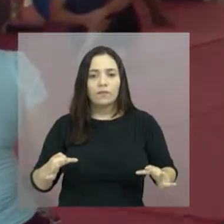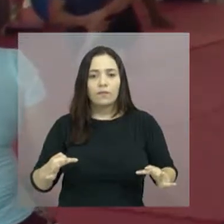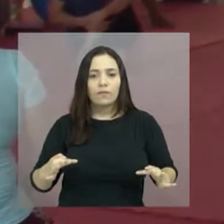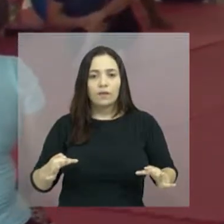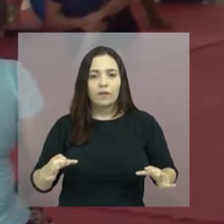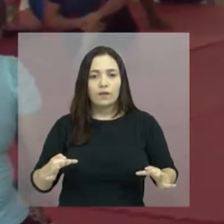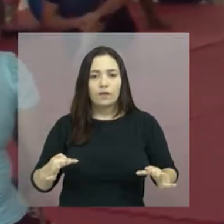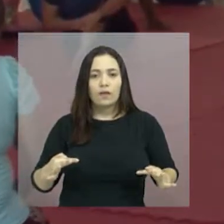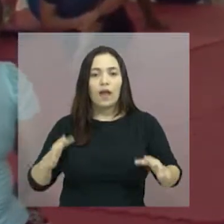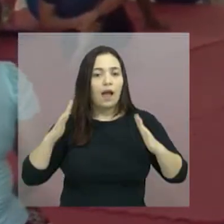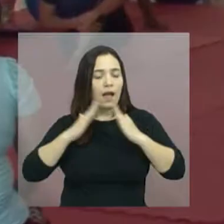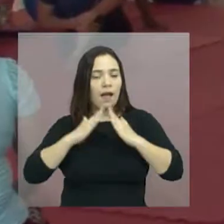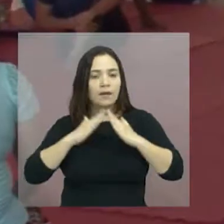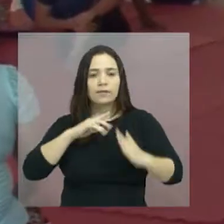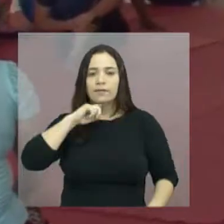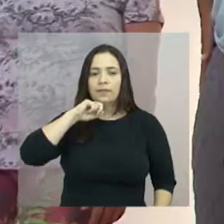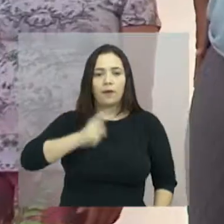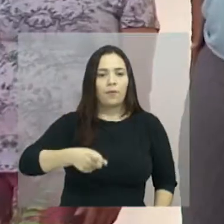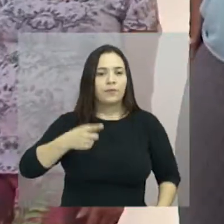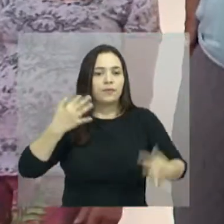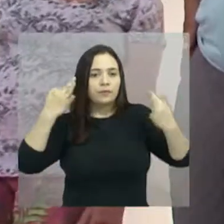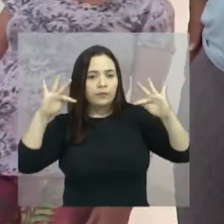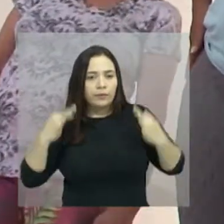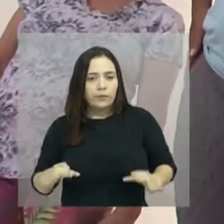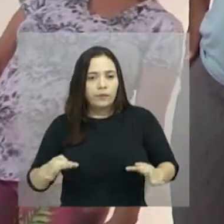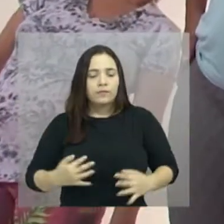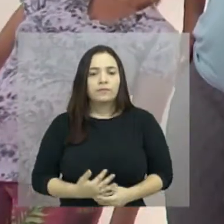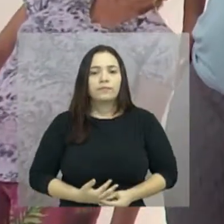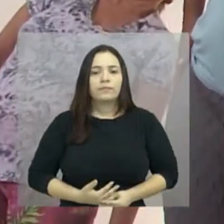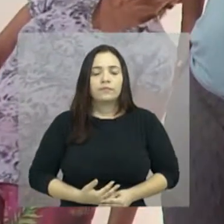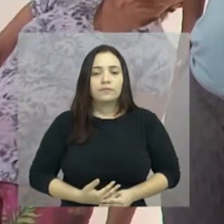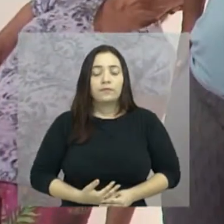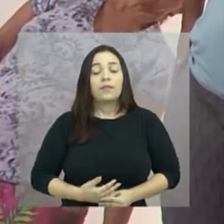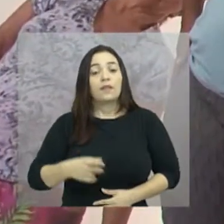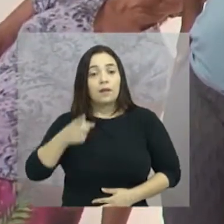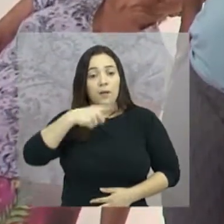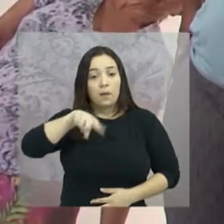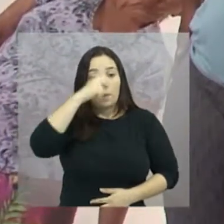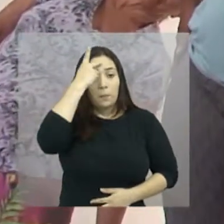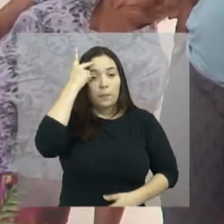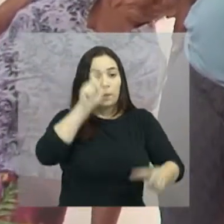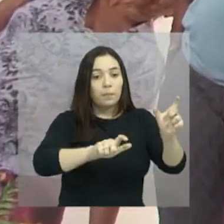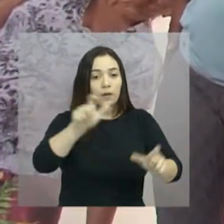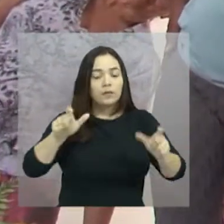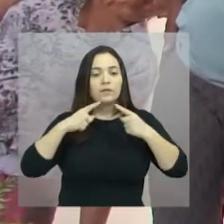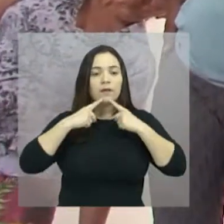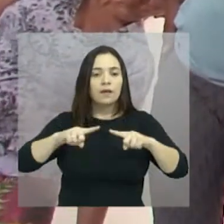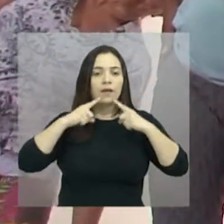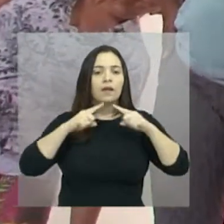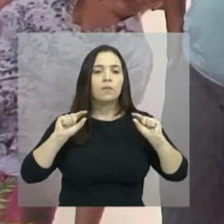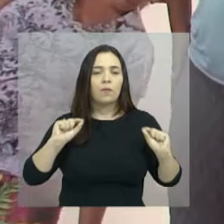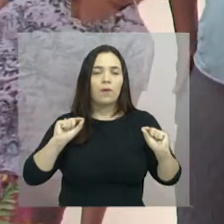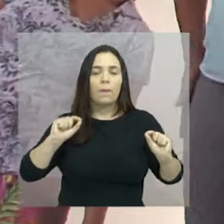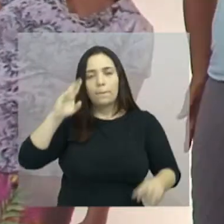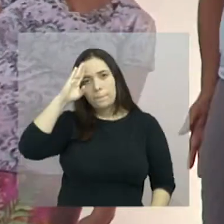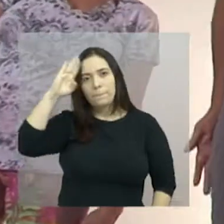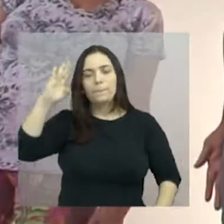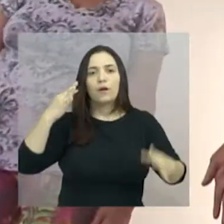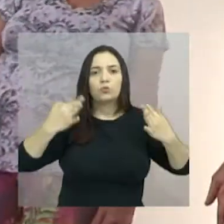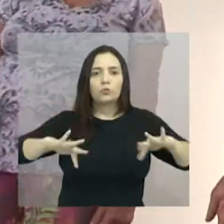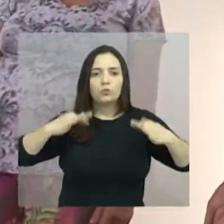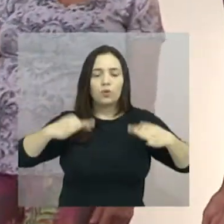nenhuma atividade em casa, que sentiam muita dor. As queixas dos pacientes se referem principalmente às dores